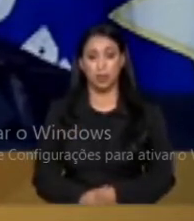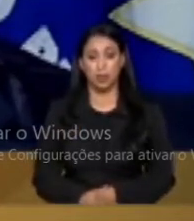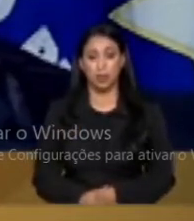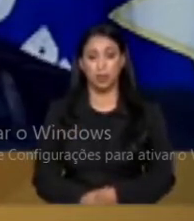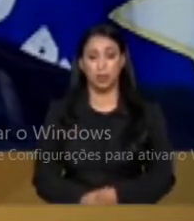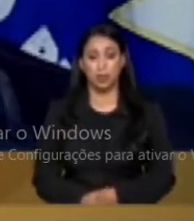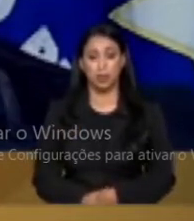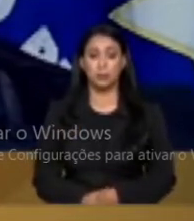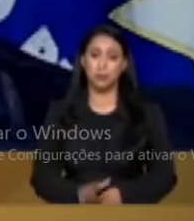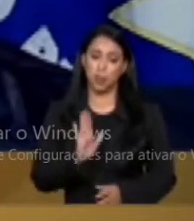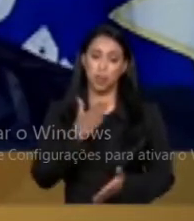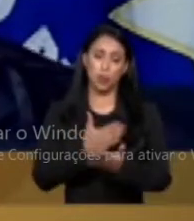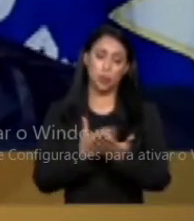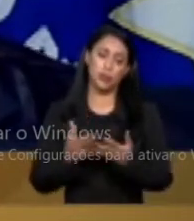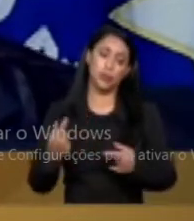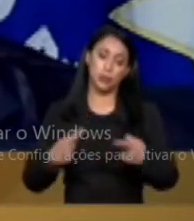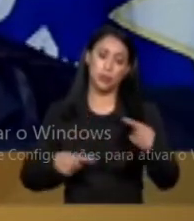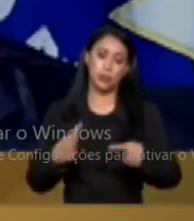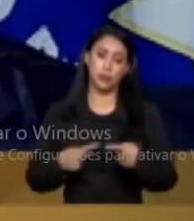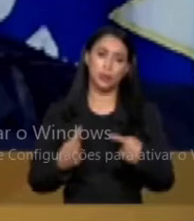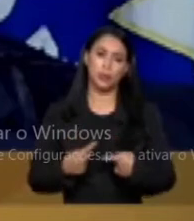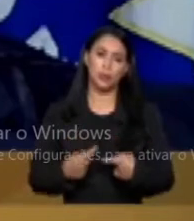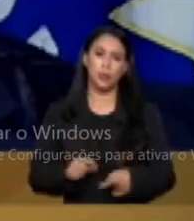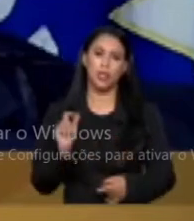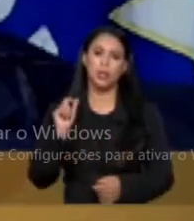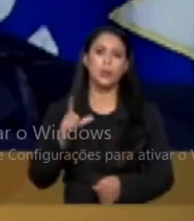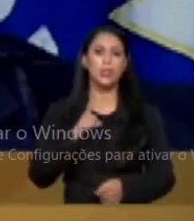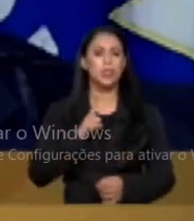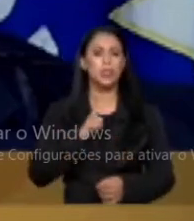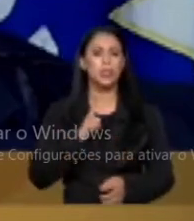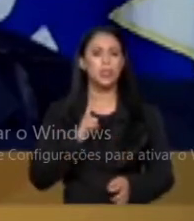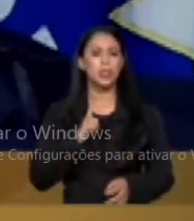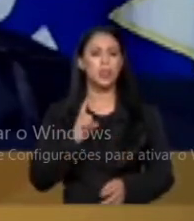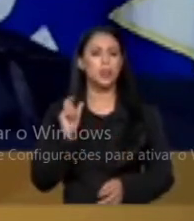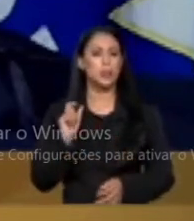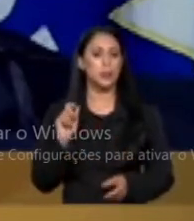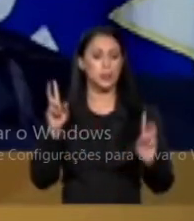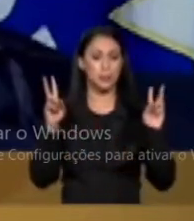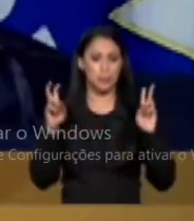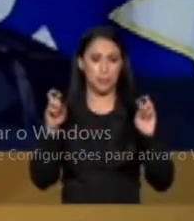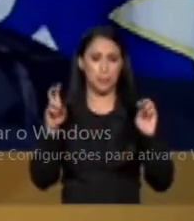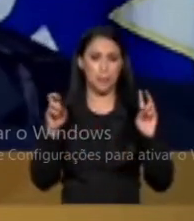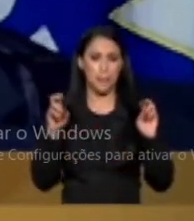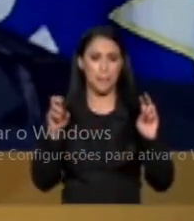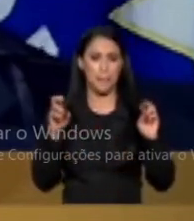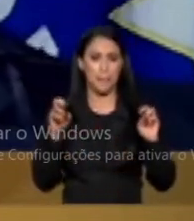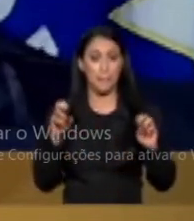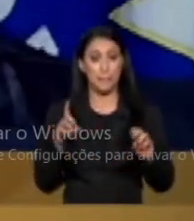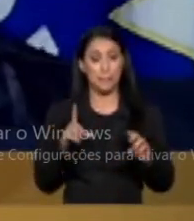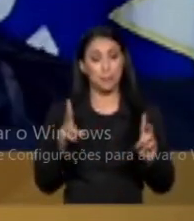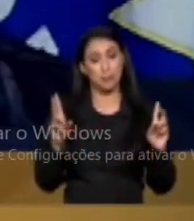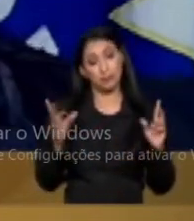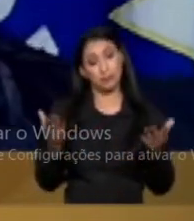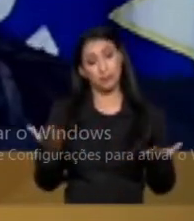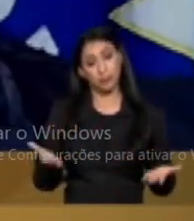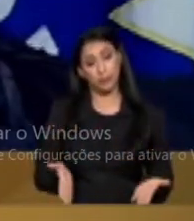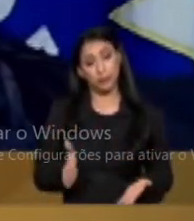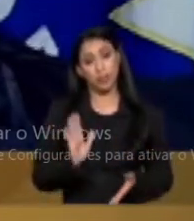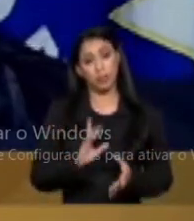seus primeiros debates. O que temos aqui, excelências, é uma velha